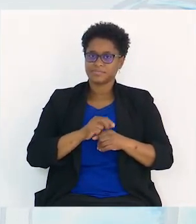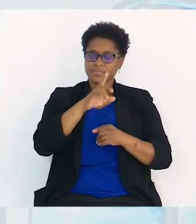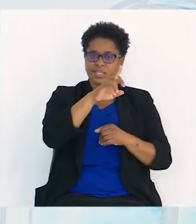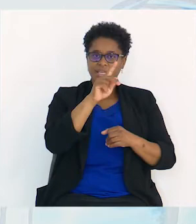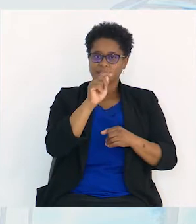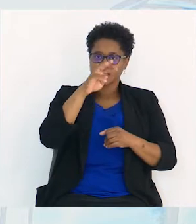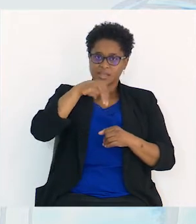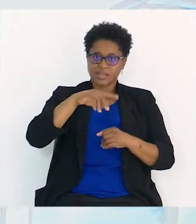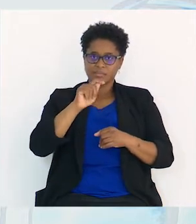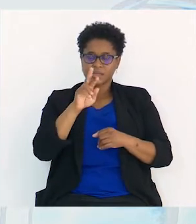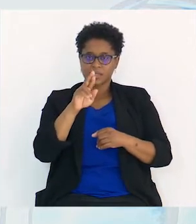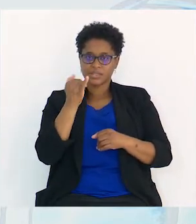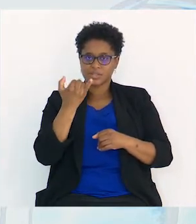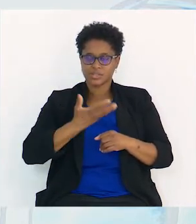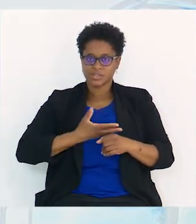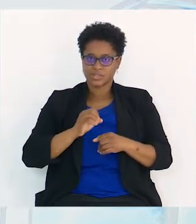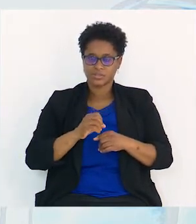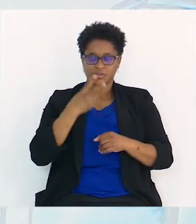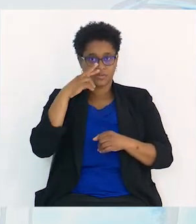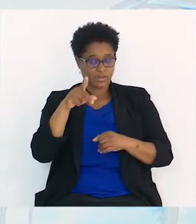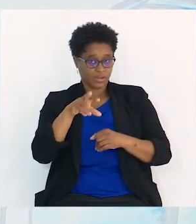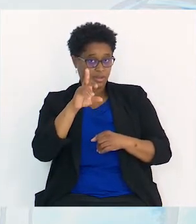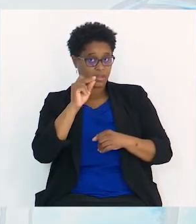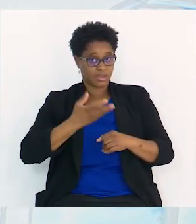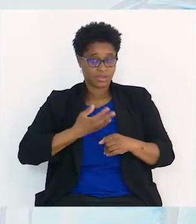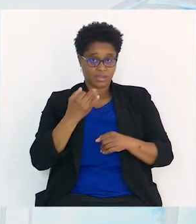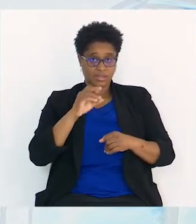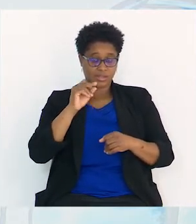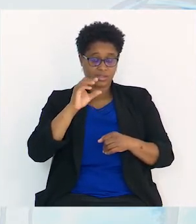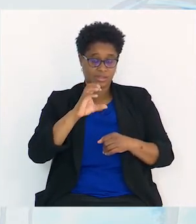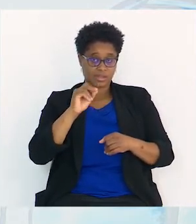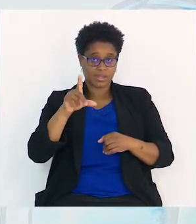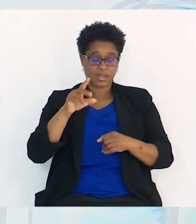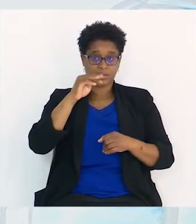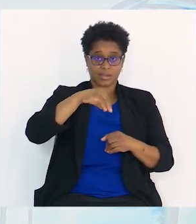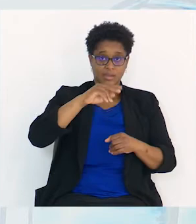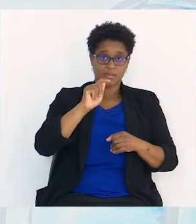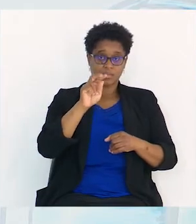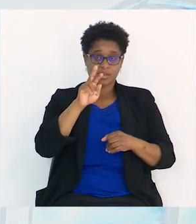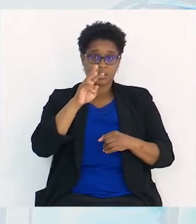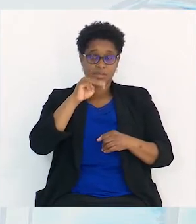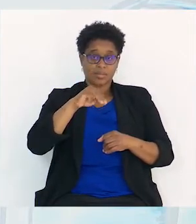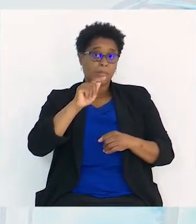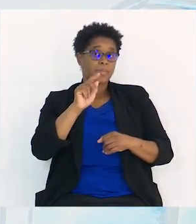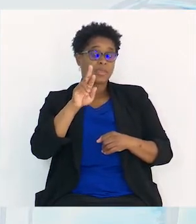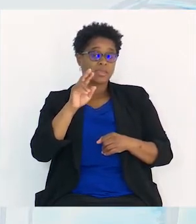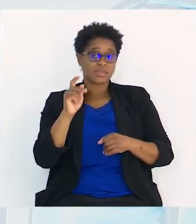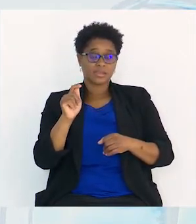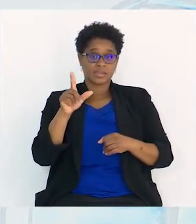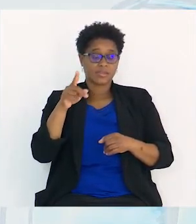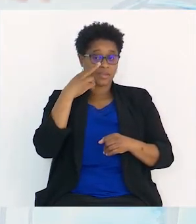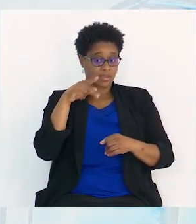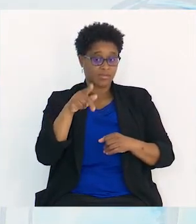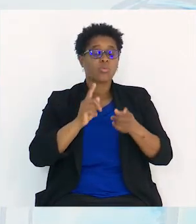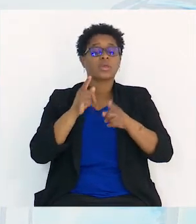Remexido vem da radical mexido, ou então mexer. O que é que tu tens aqui? O re e o ido. Então aqui